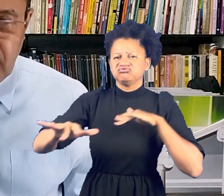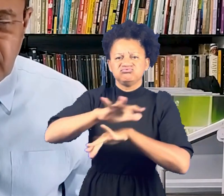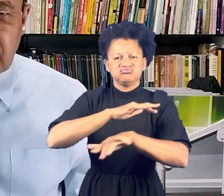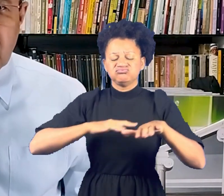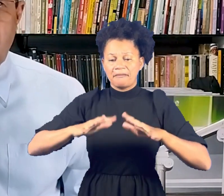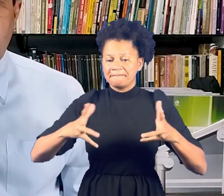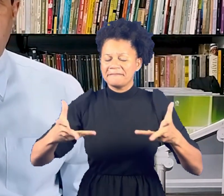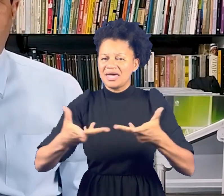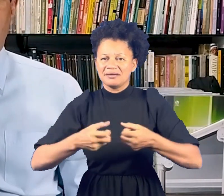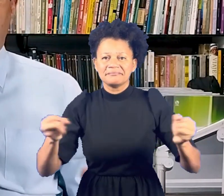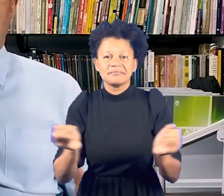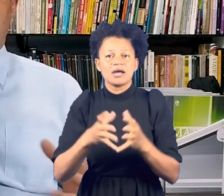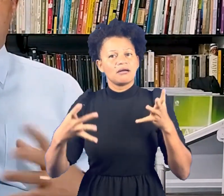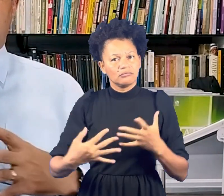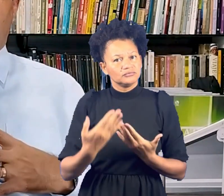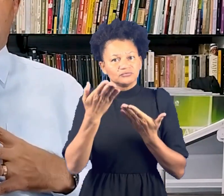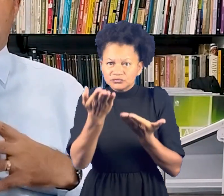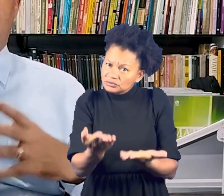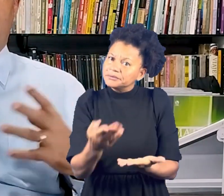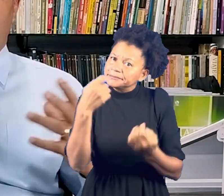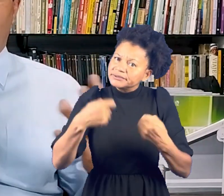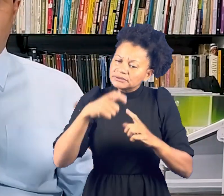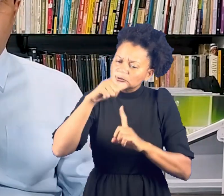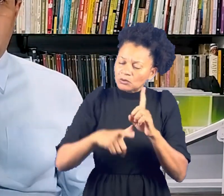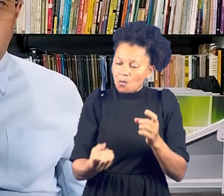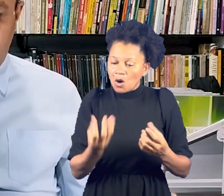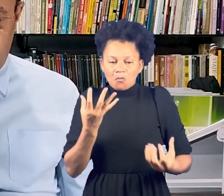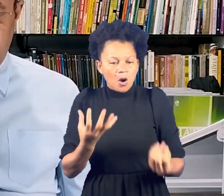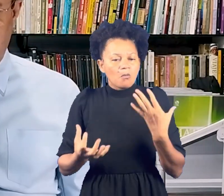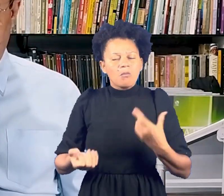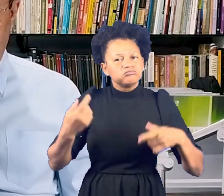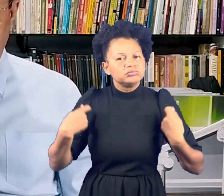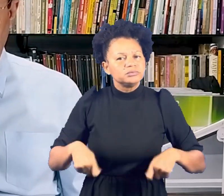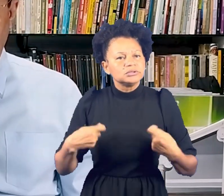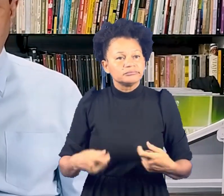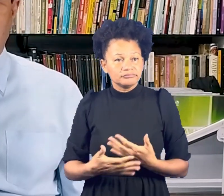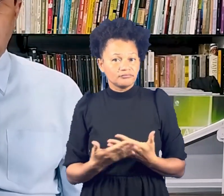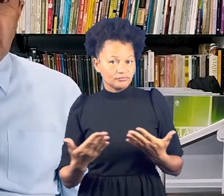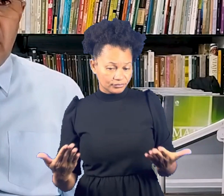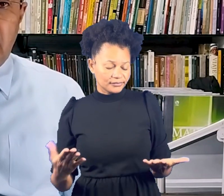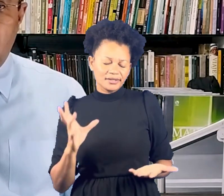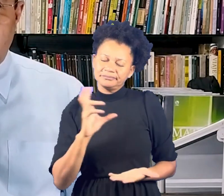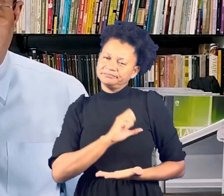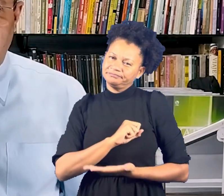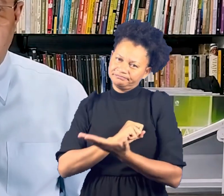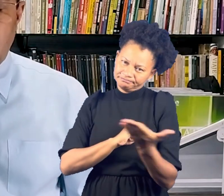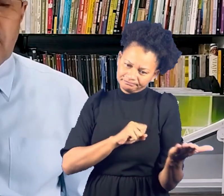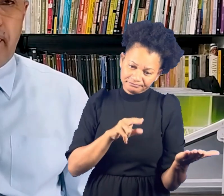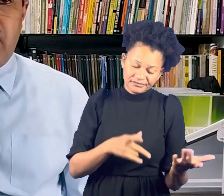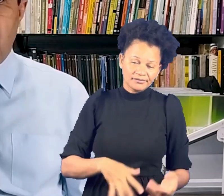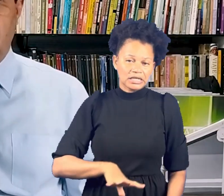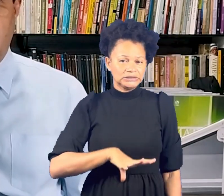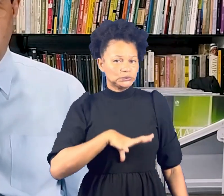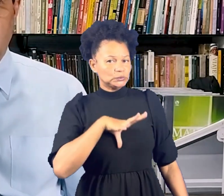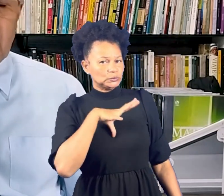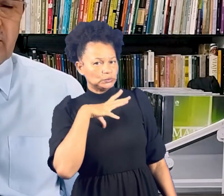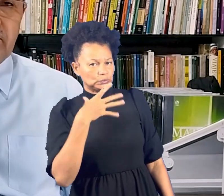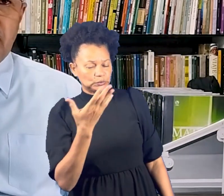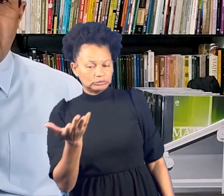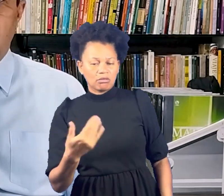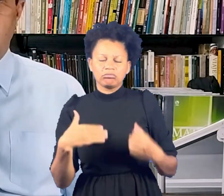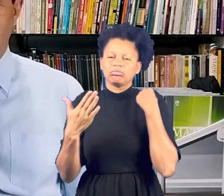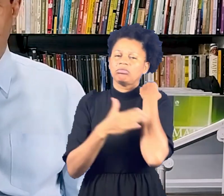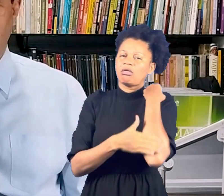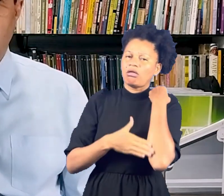operar maravilhas, né? Você vai ter que ser alguém produtivo necessariamente. E aí, meus queridos, a